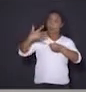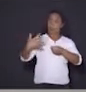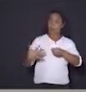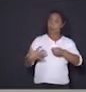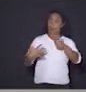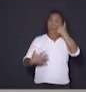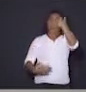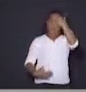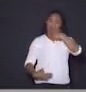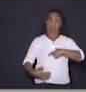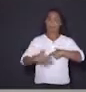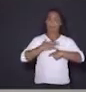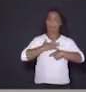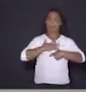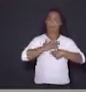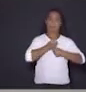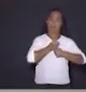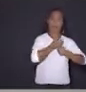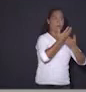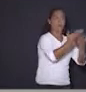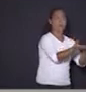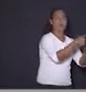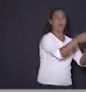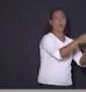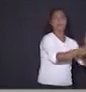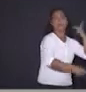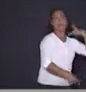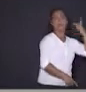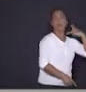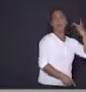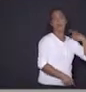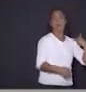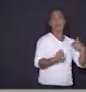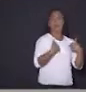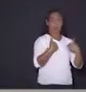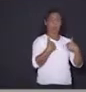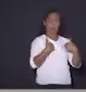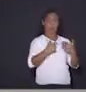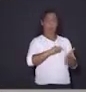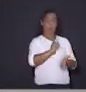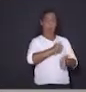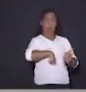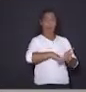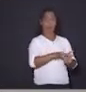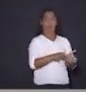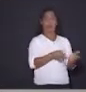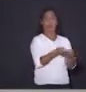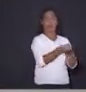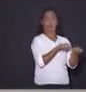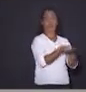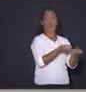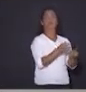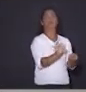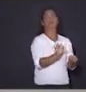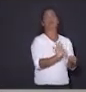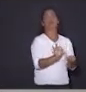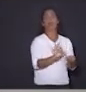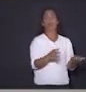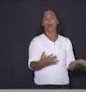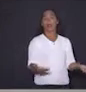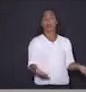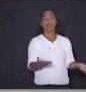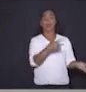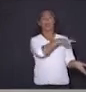personalizado para eleitores sem que não haja 100 que sem que não tenhamos a mecanismos de controle do que cada campanha política está